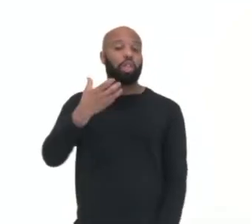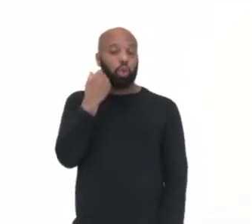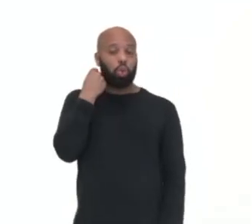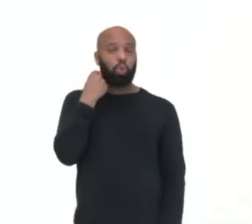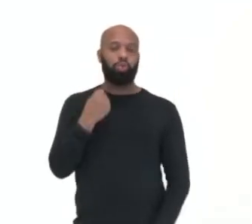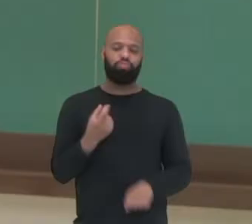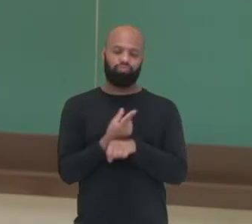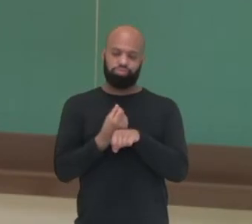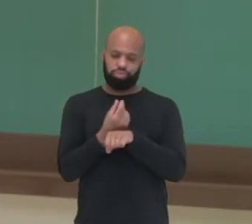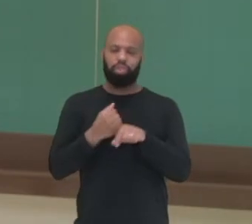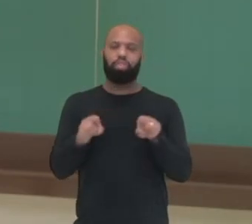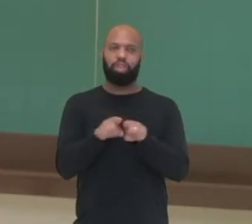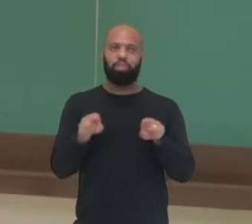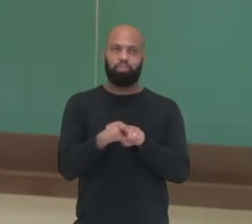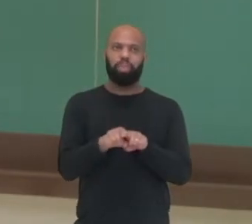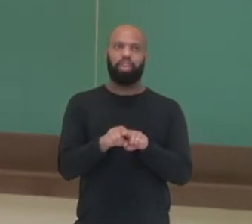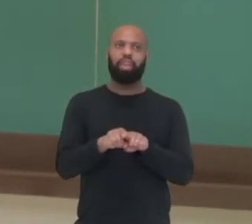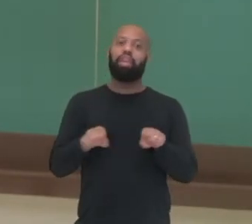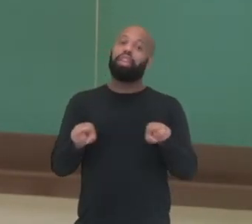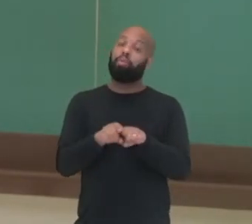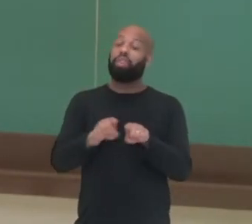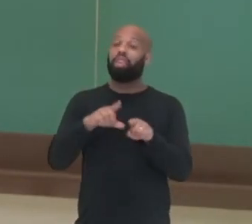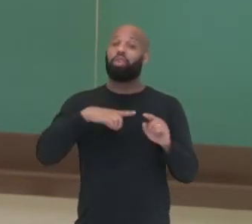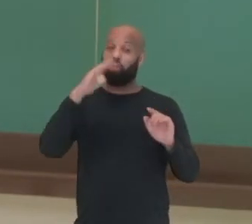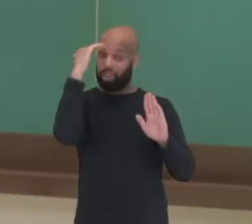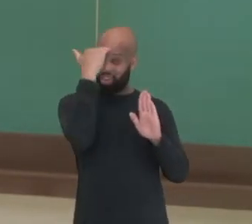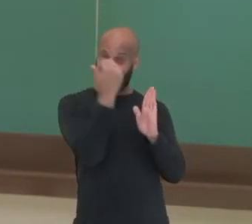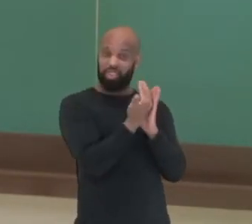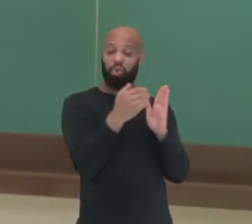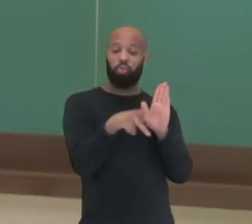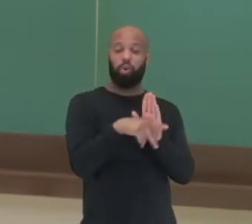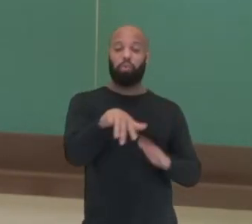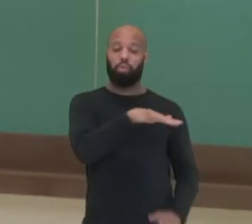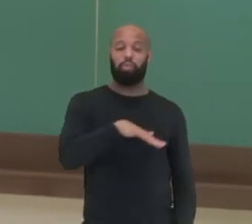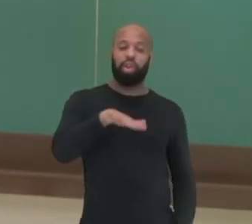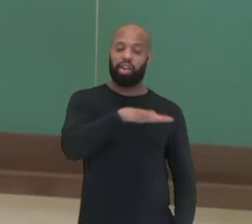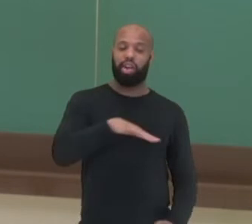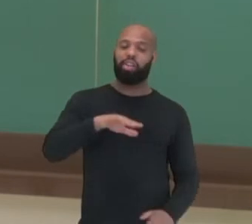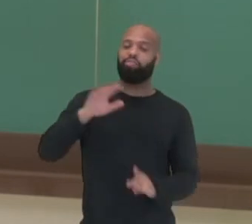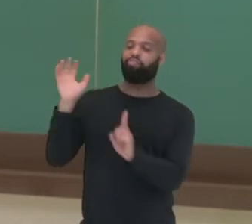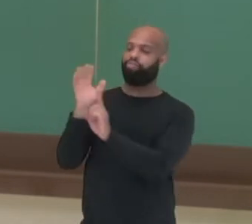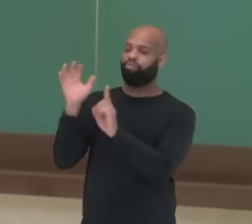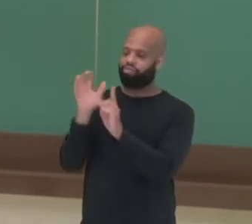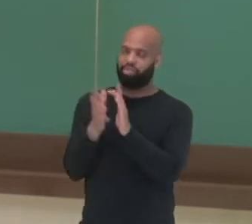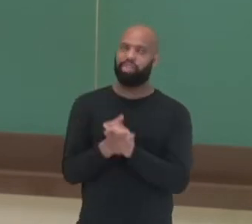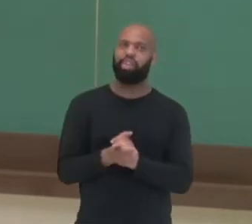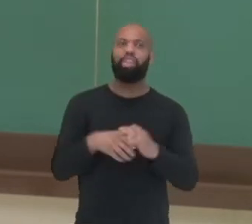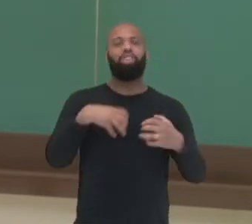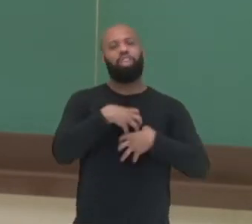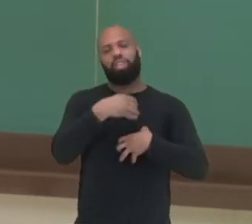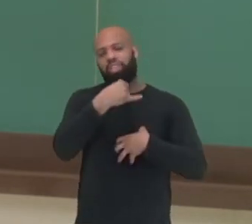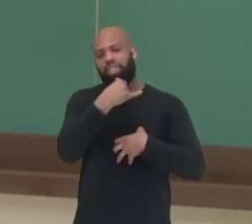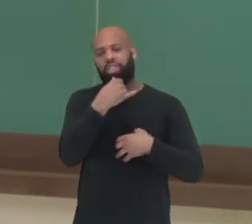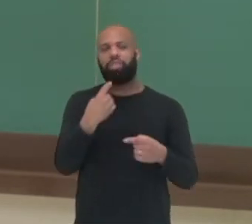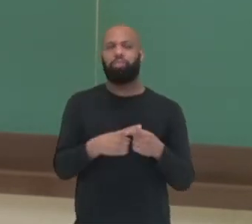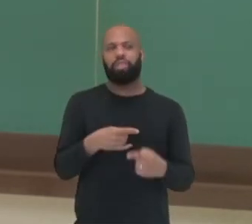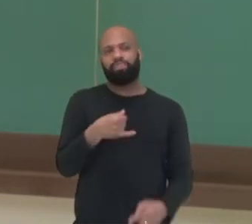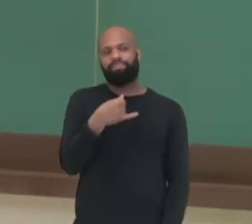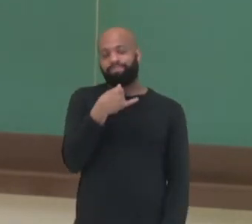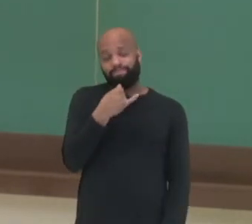e sujeito às leis do mercado. Né? Um slide triste até para a gente pensar que infelizmente a gente se